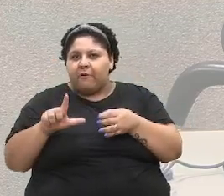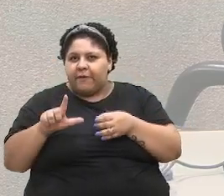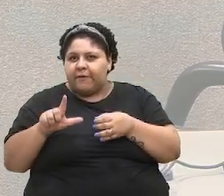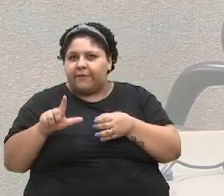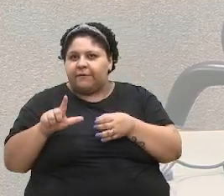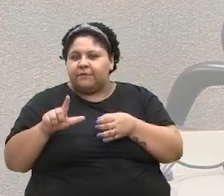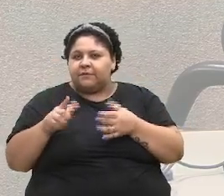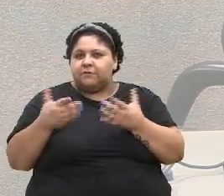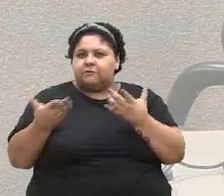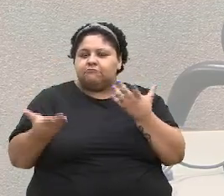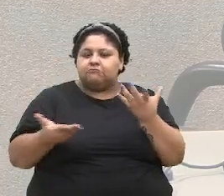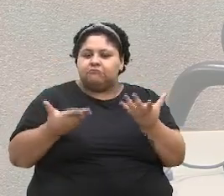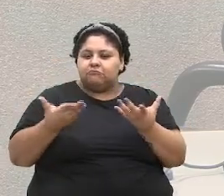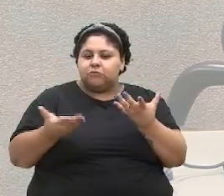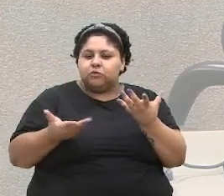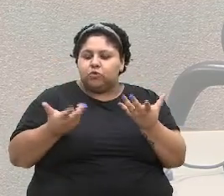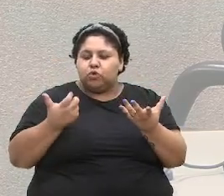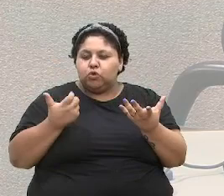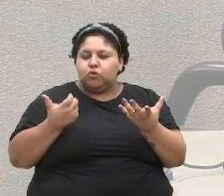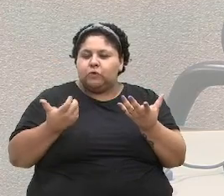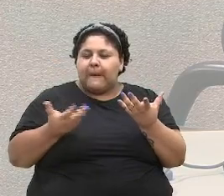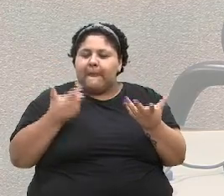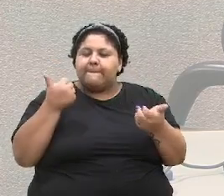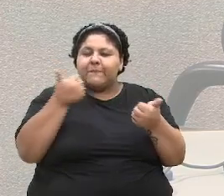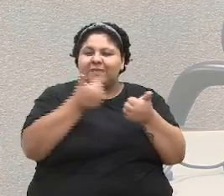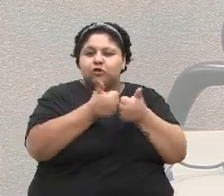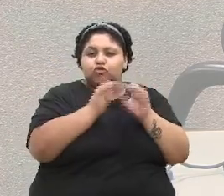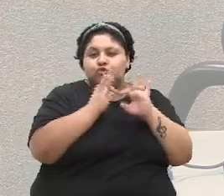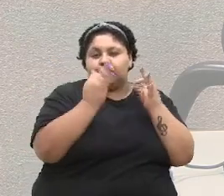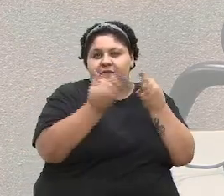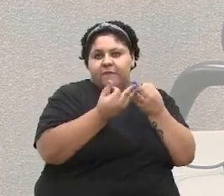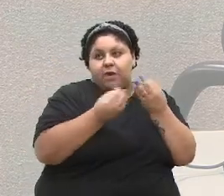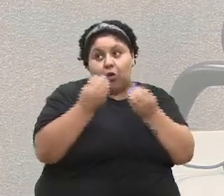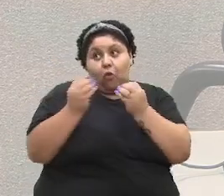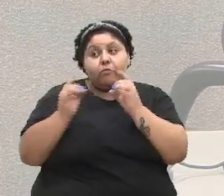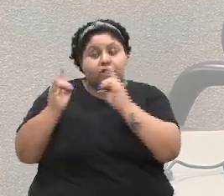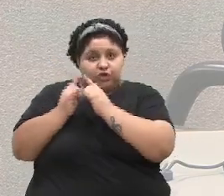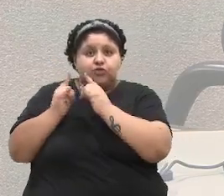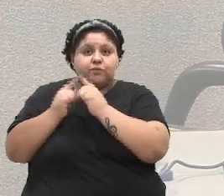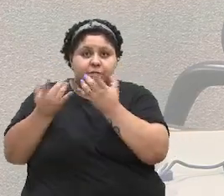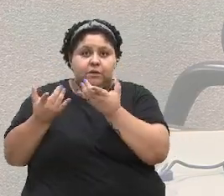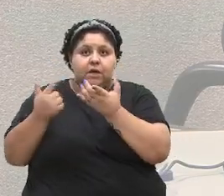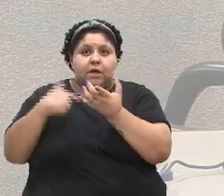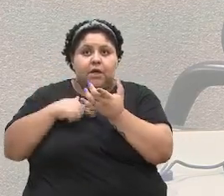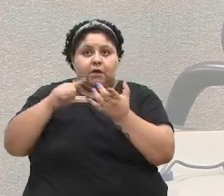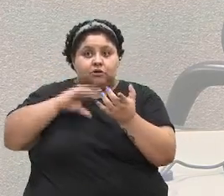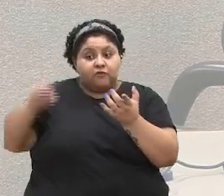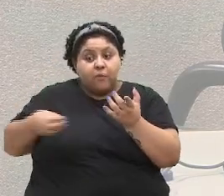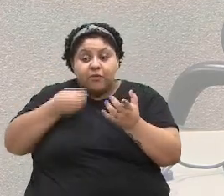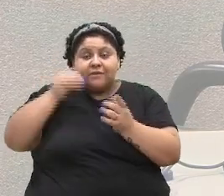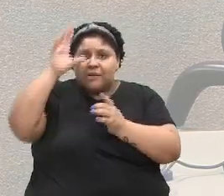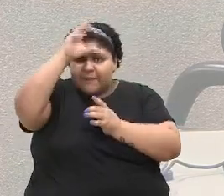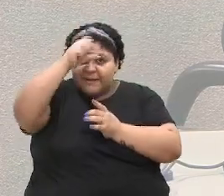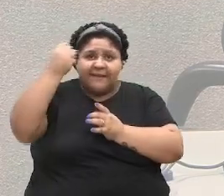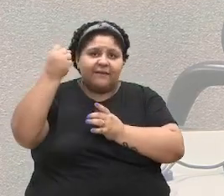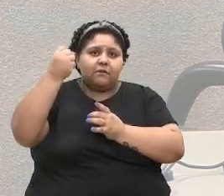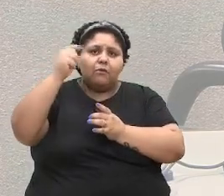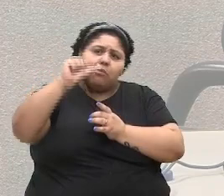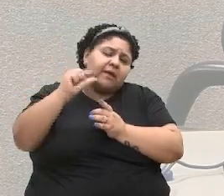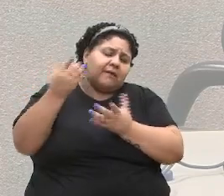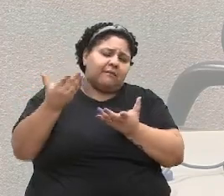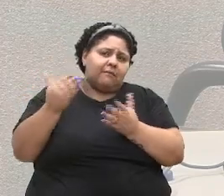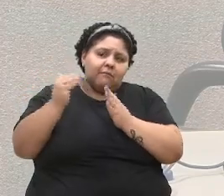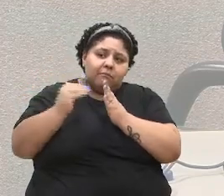de estar, né, com eles enquanto instituição, eu sempre tive a oportunidade de aprender um pouco mais,